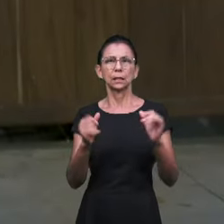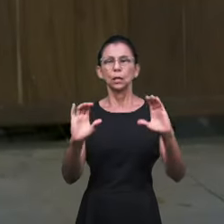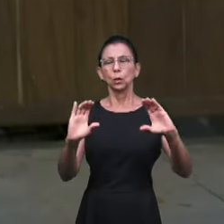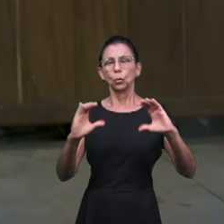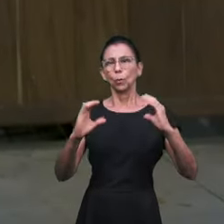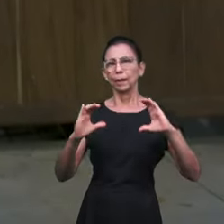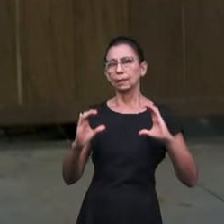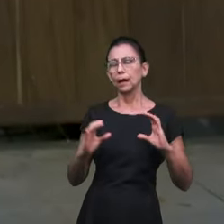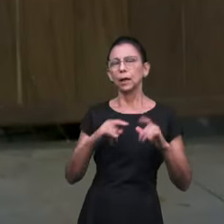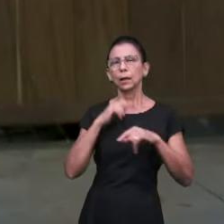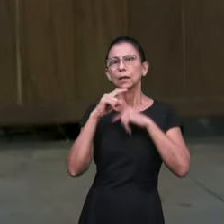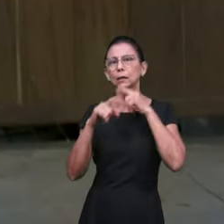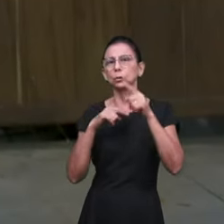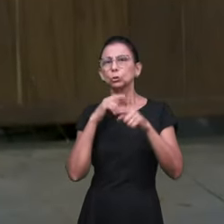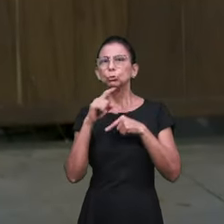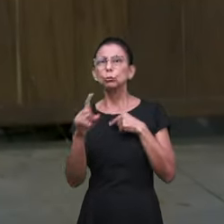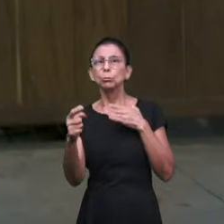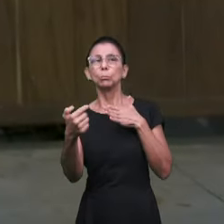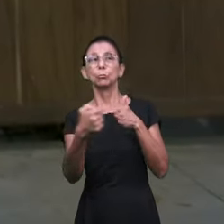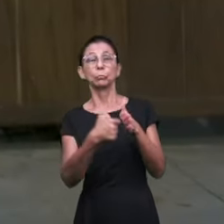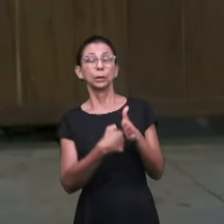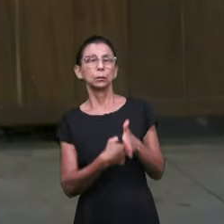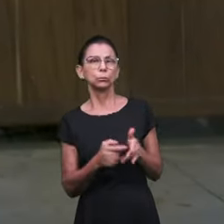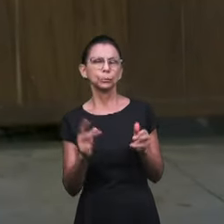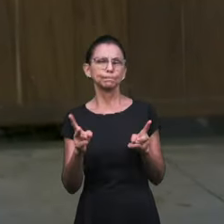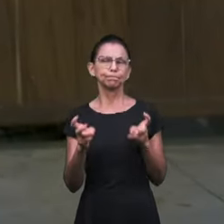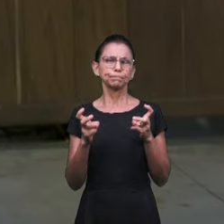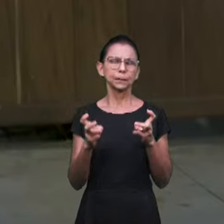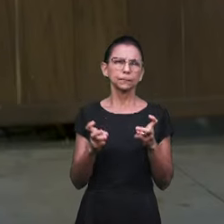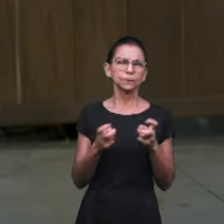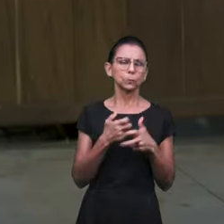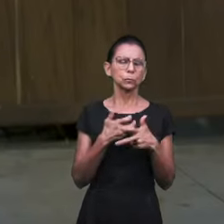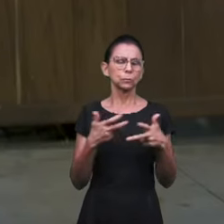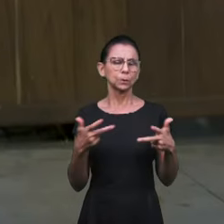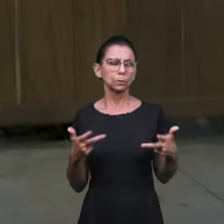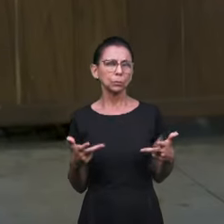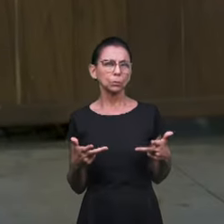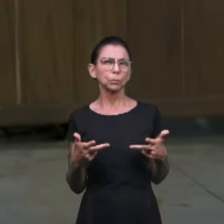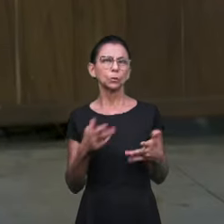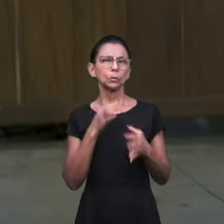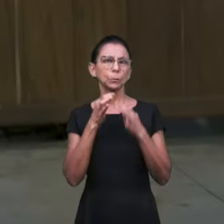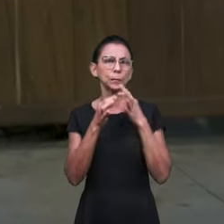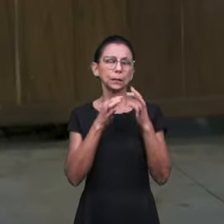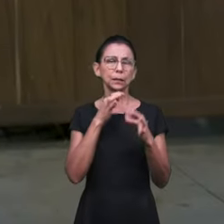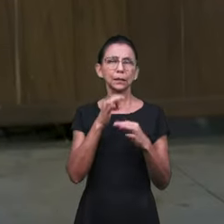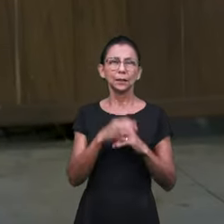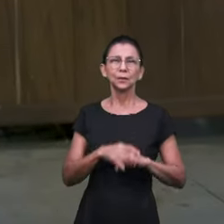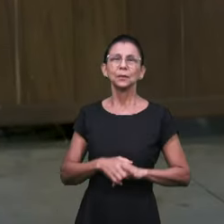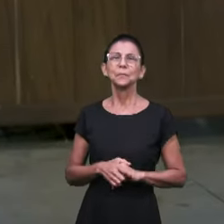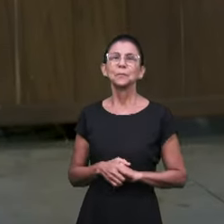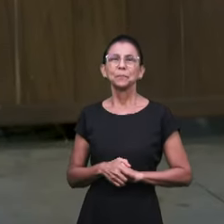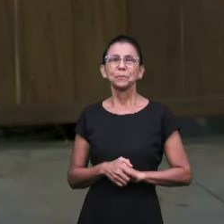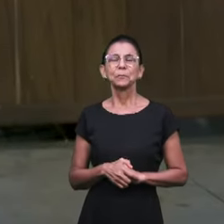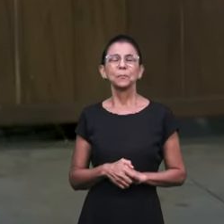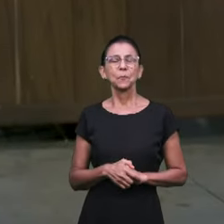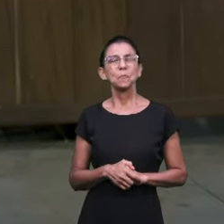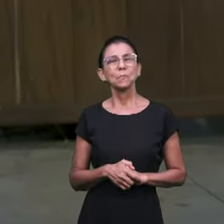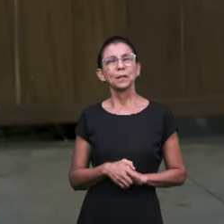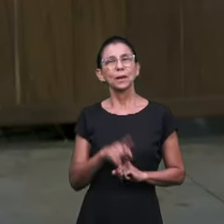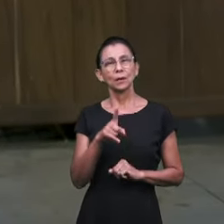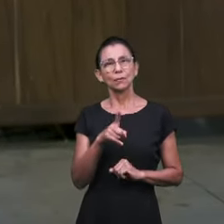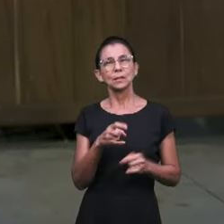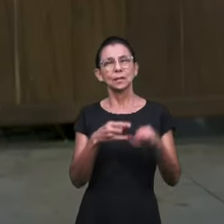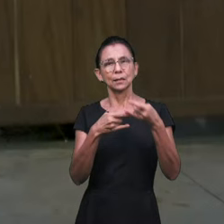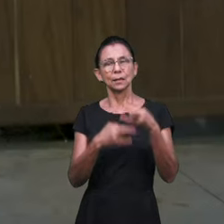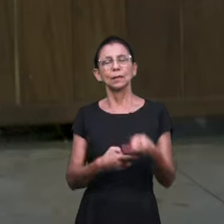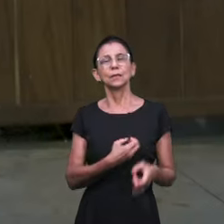sua dúvida, a sua pergunta, a sua observação. E nós queremos saber como você está participando dessa live de hoje. É muito